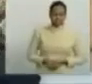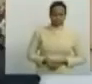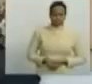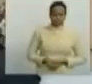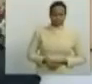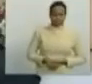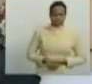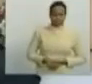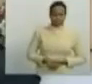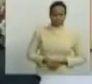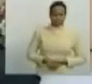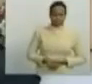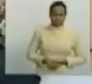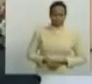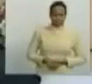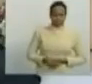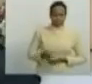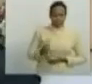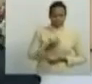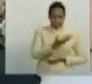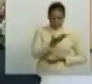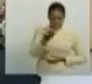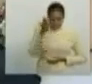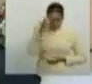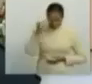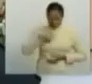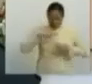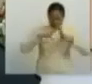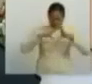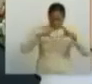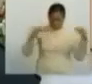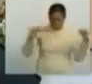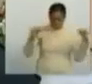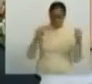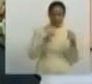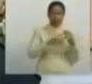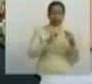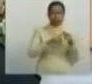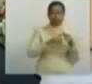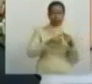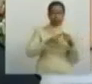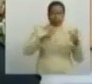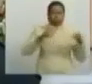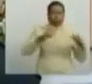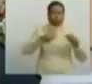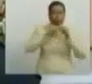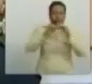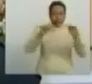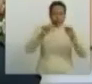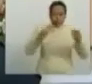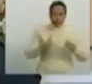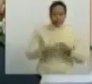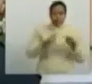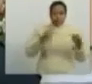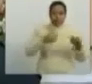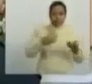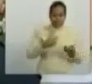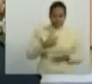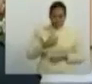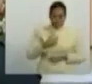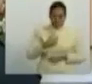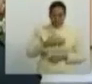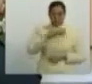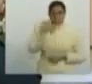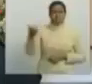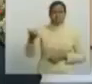Se souberem que eu desapareci, foi porque eu falei tudo isso aqui. Mas eu prefiro morrer com a verdade do que viver